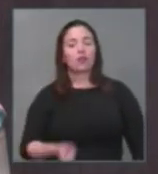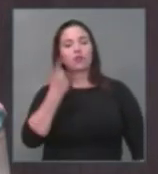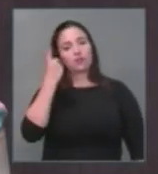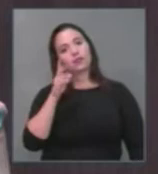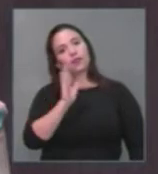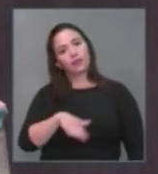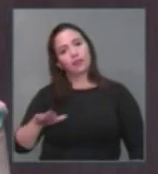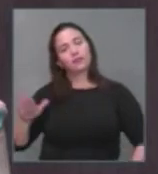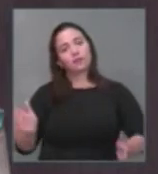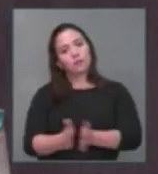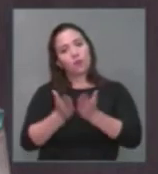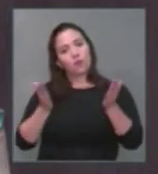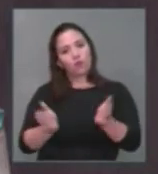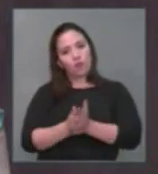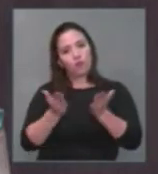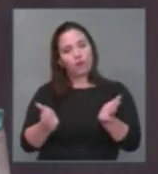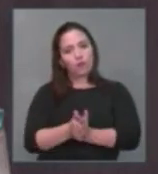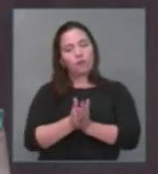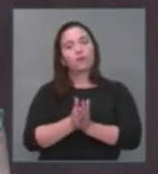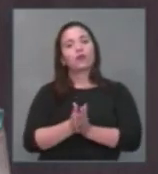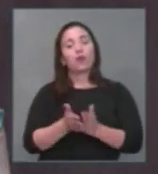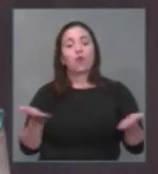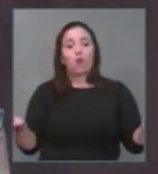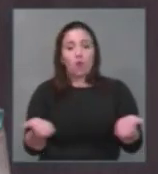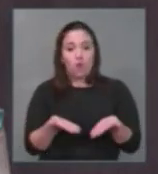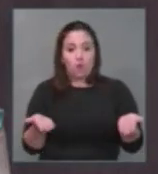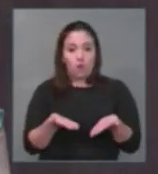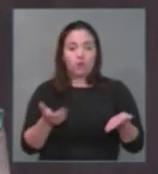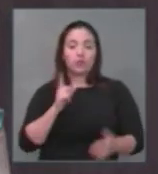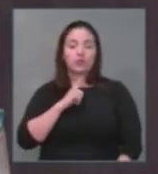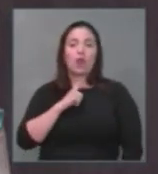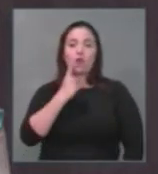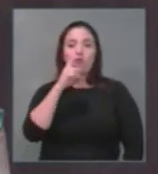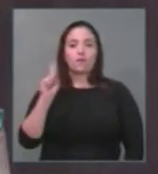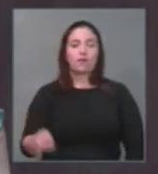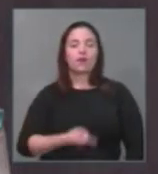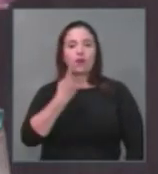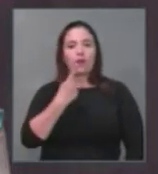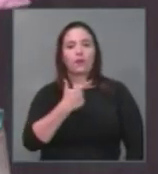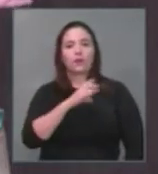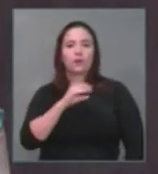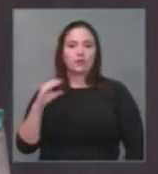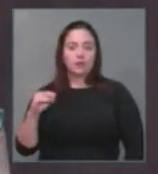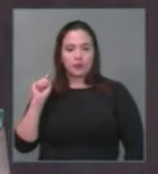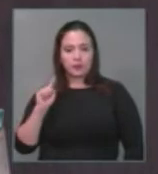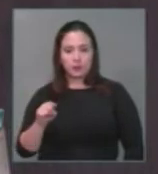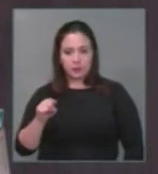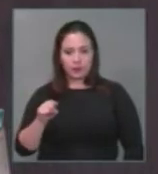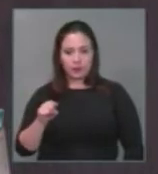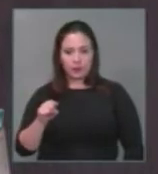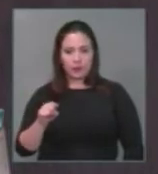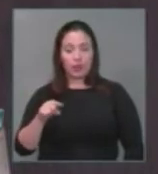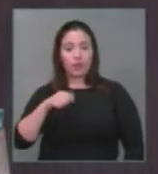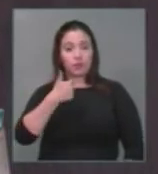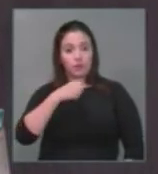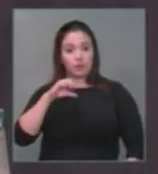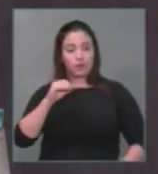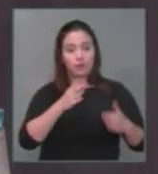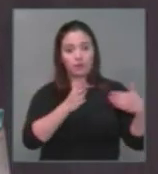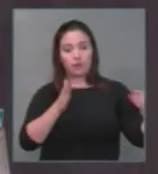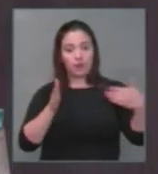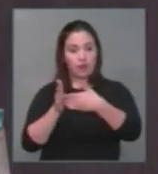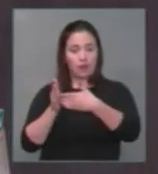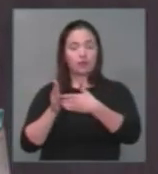e extrema pobreza. Hoje temos 1.200.000. Houve, sem dúvida alguma, de 90 para cá, uma